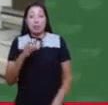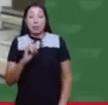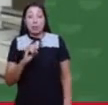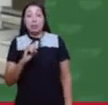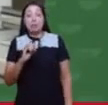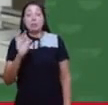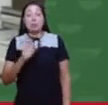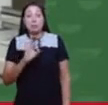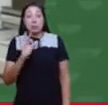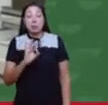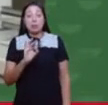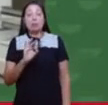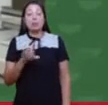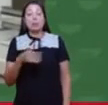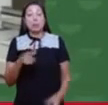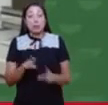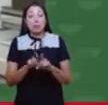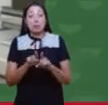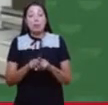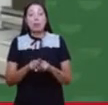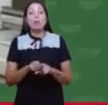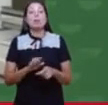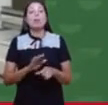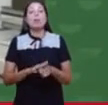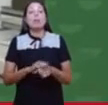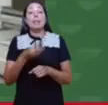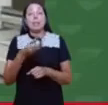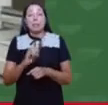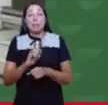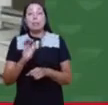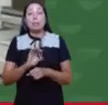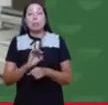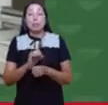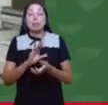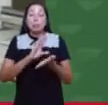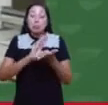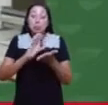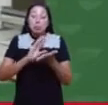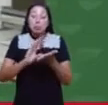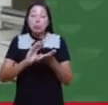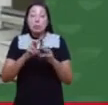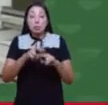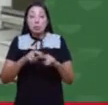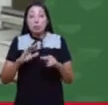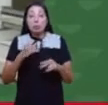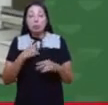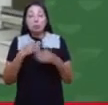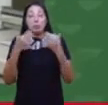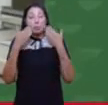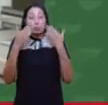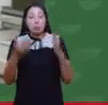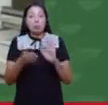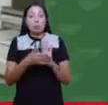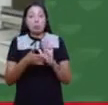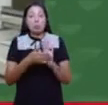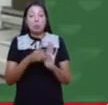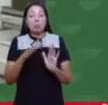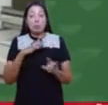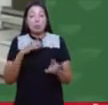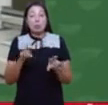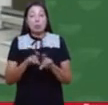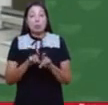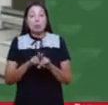das candidaturas e também no fundo eleitoral 30% dos recursos. E é por isso que a gente apresentou a proposta de ter